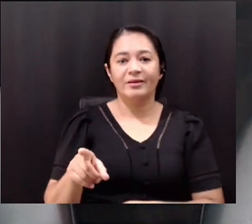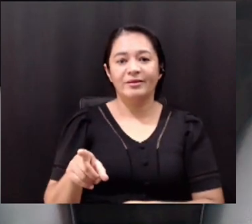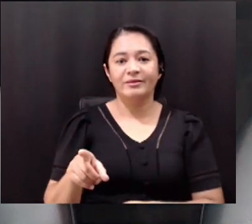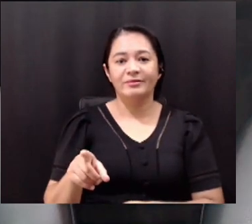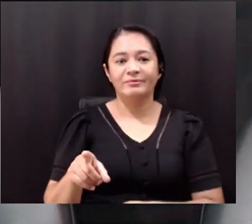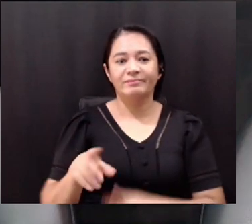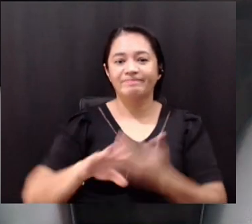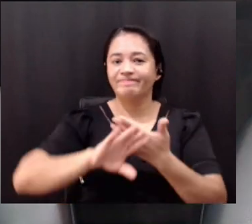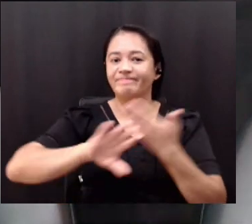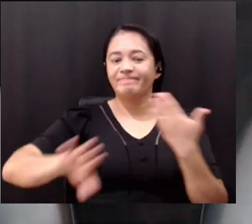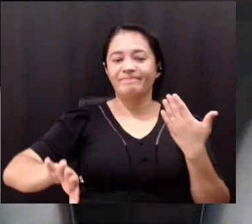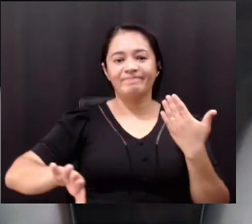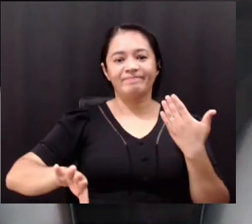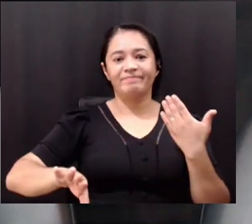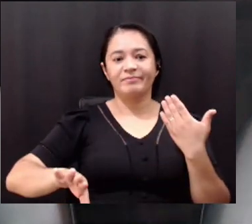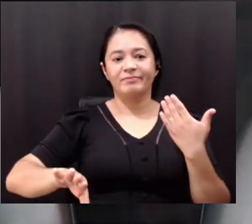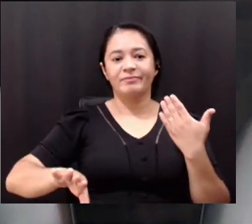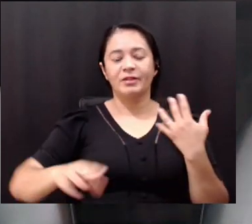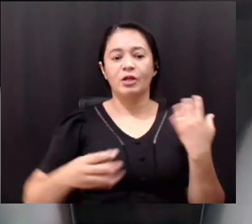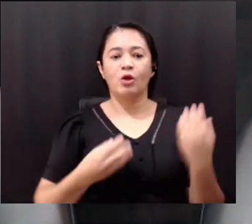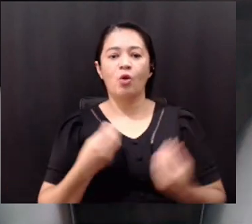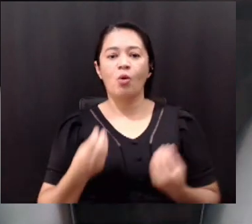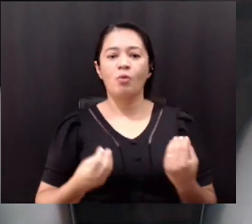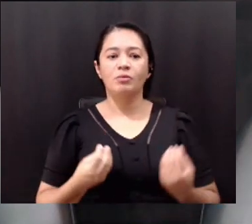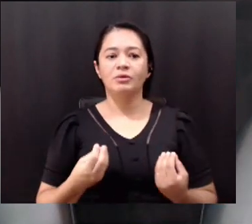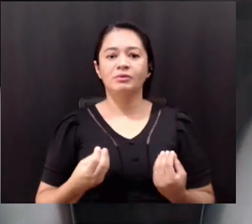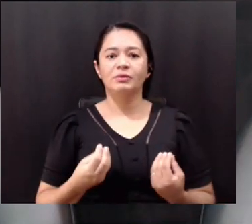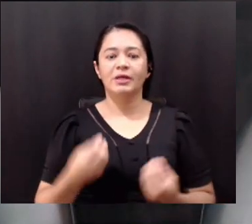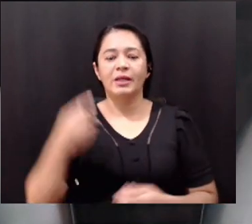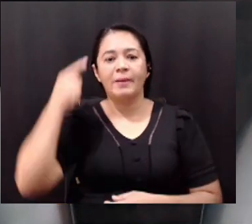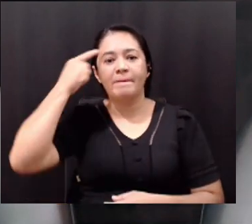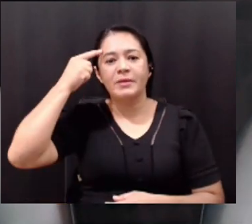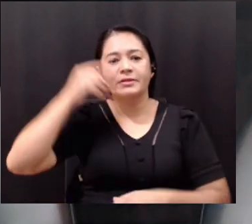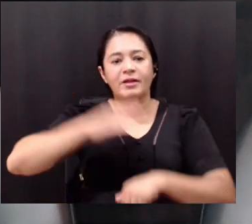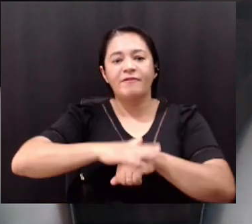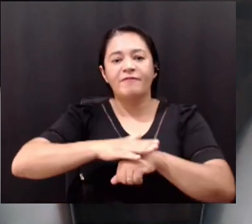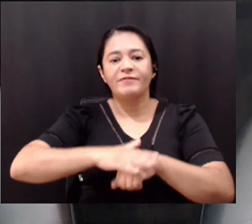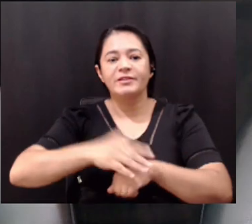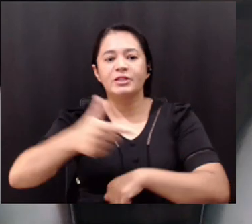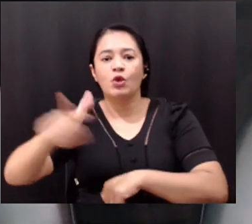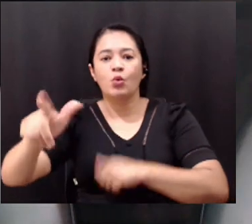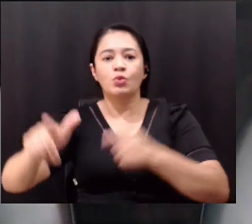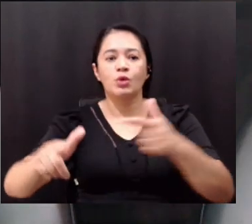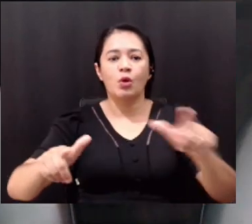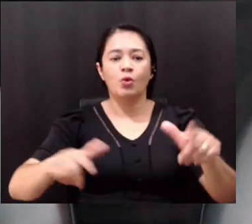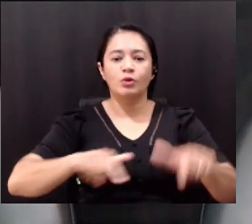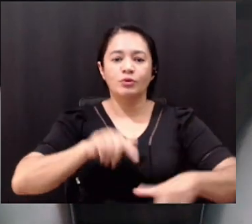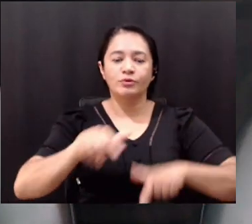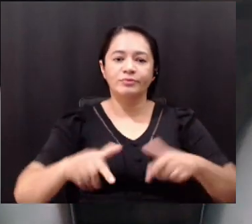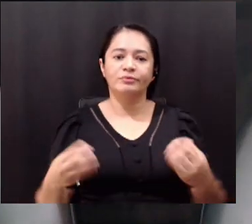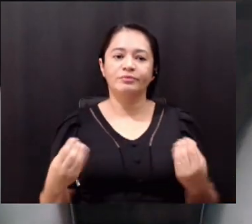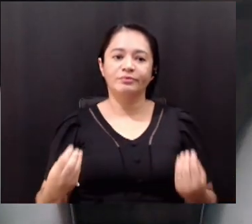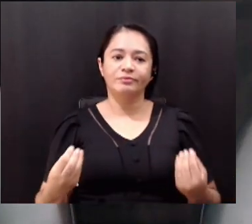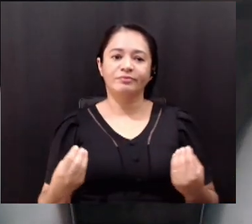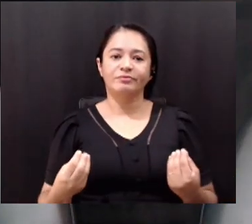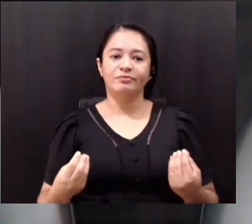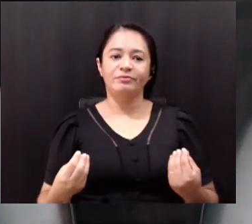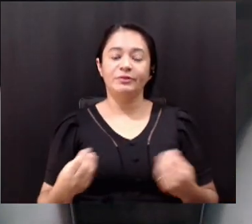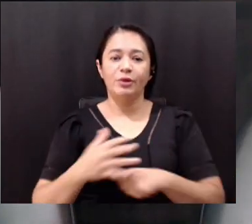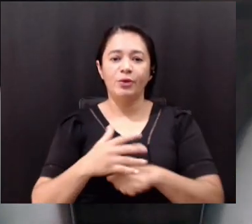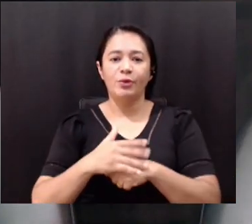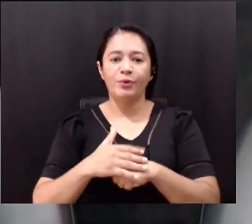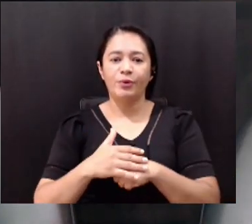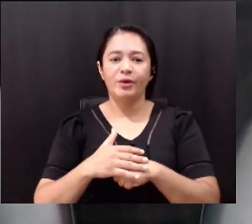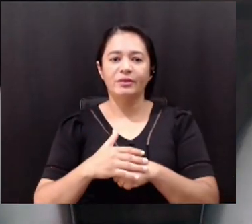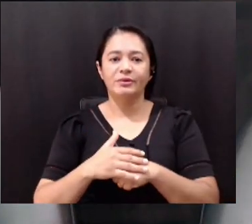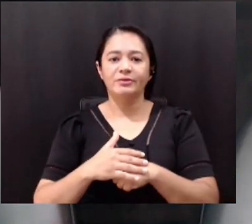não consegue pensar, fazer outras coisas diferentes do trabalho, o adoecimento acaba sendo inevitável,